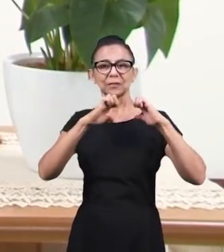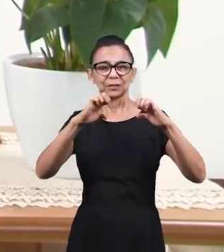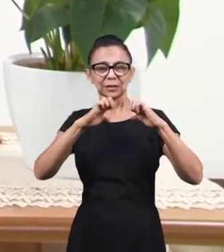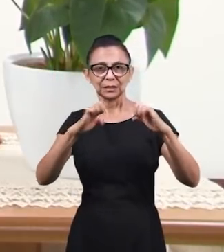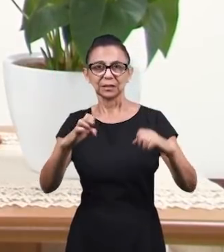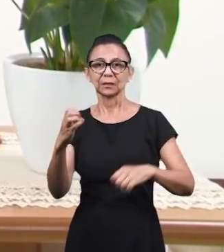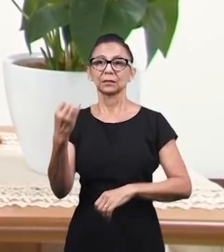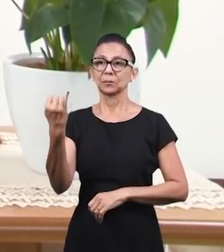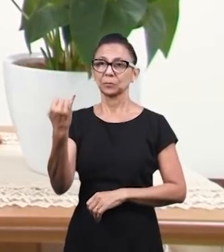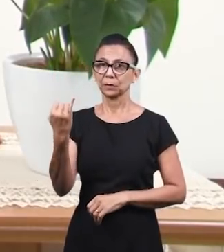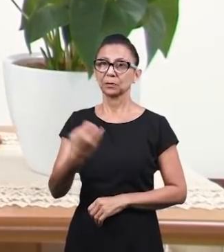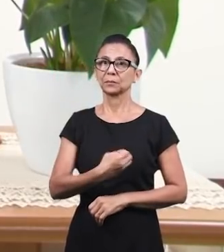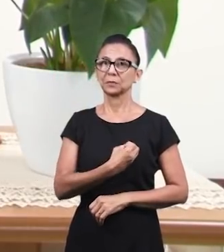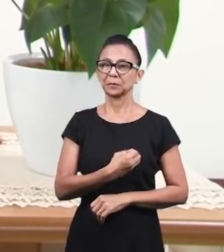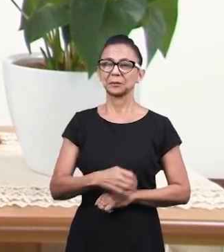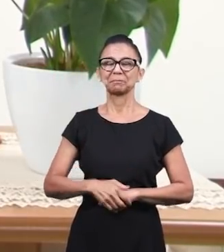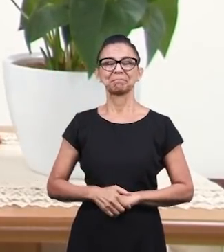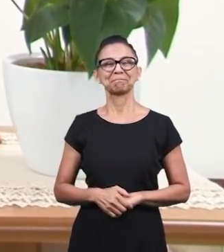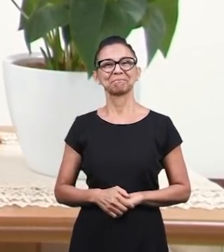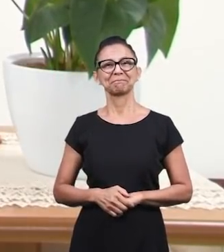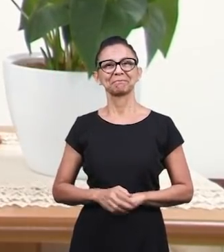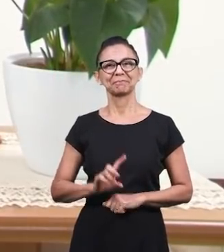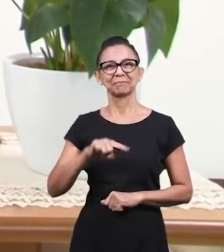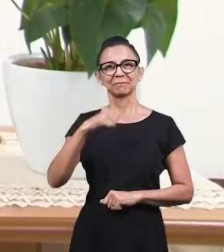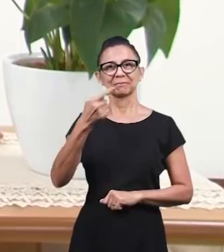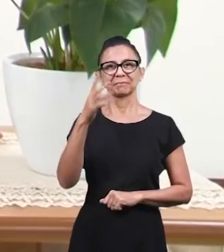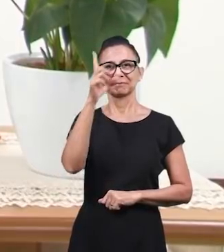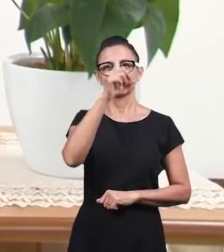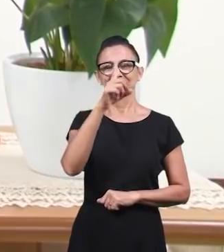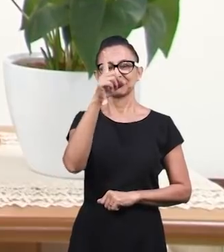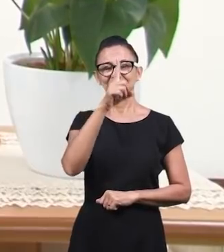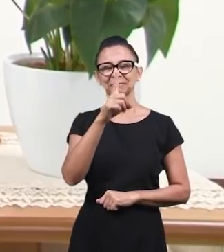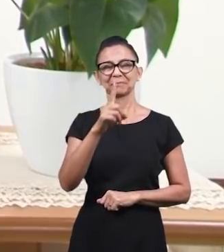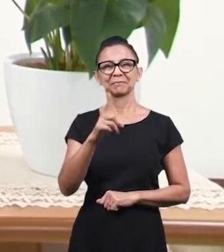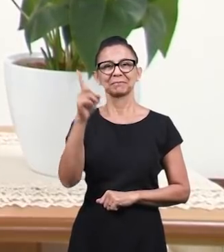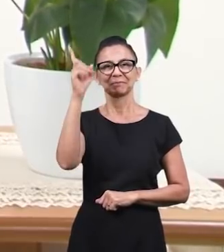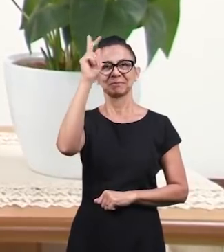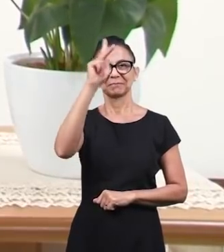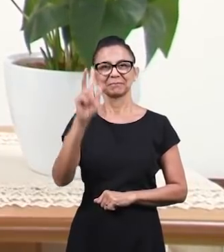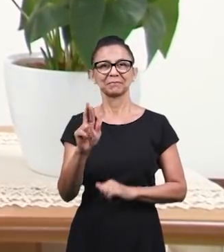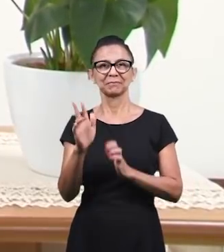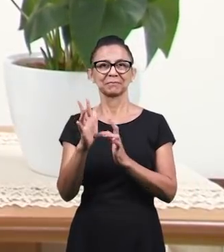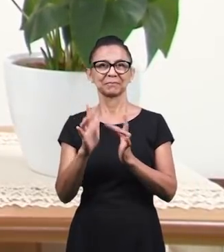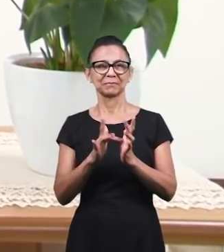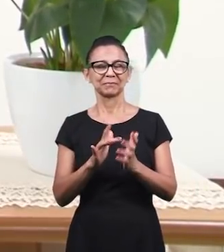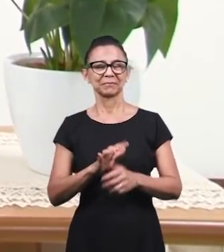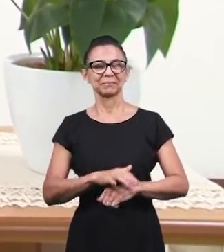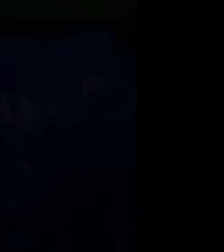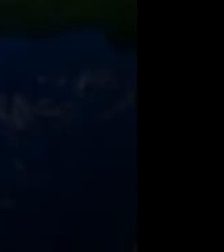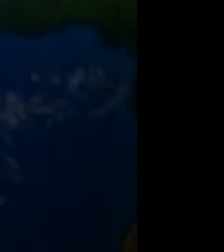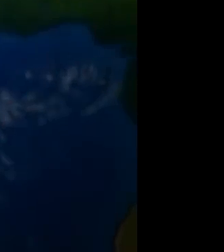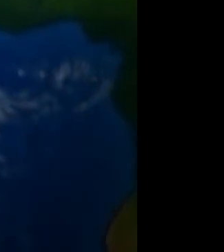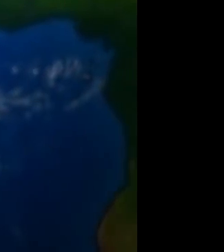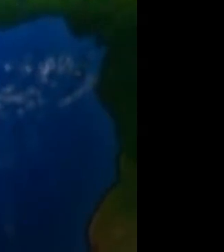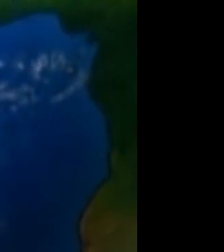Muito importante esta participação de todos. Até o próximo domingo. Um abraço a todos. A paz do Senhor.